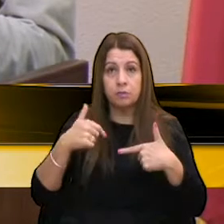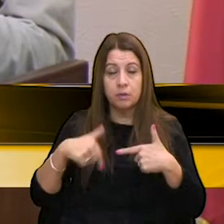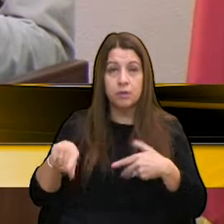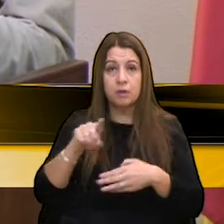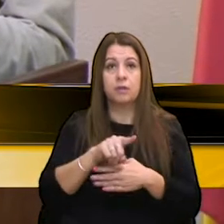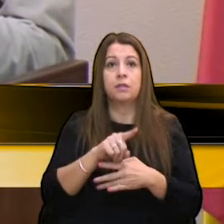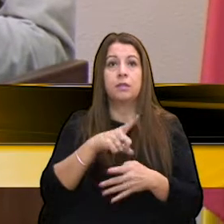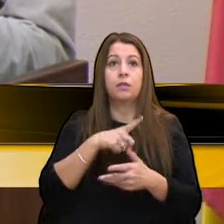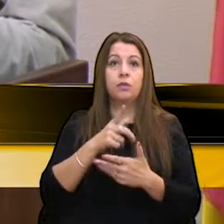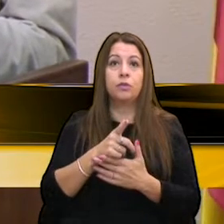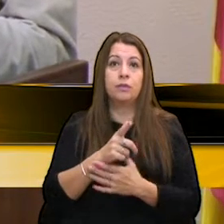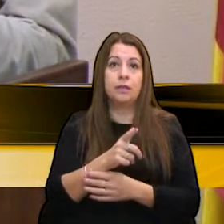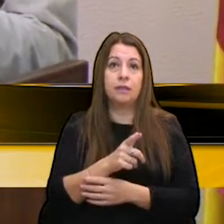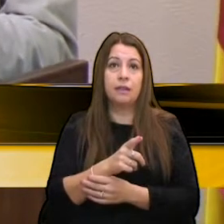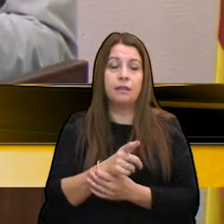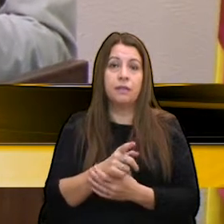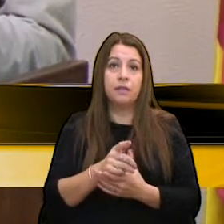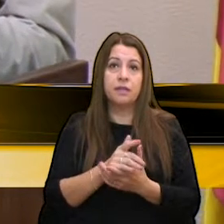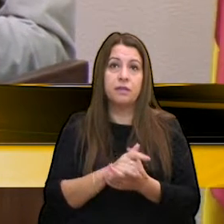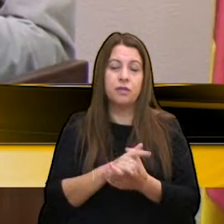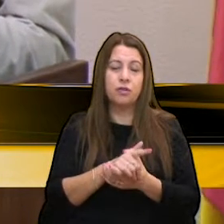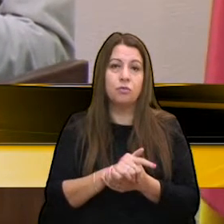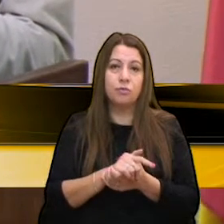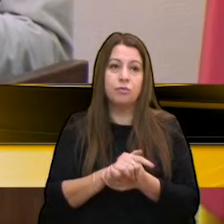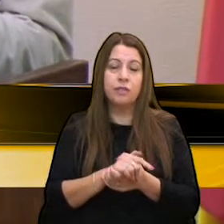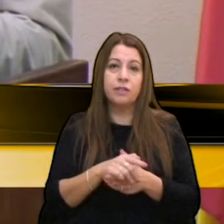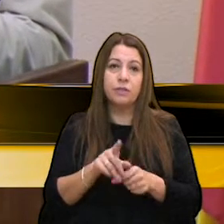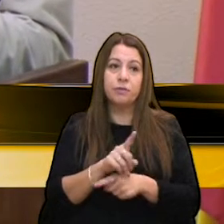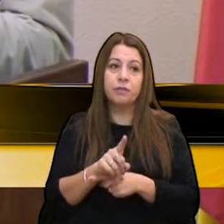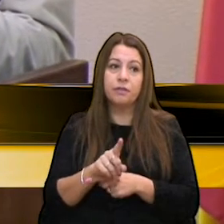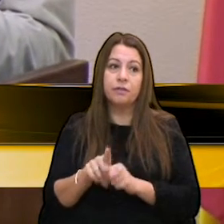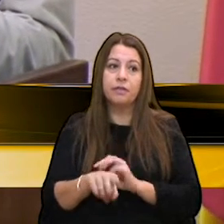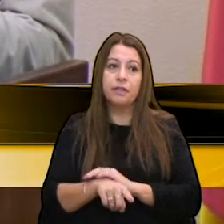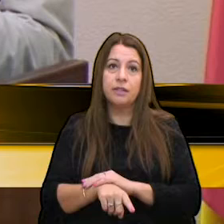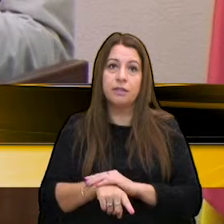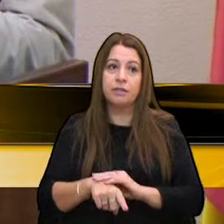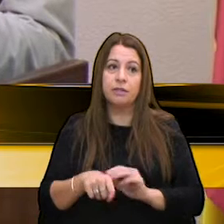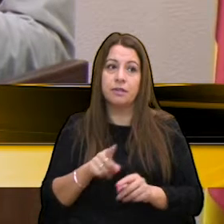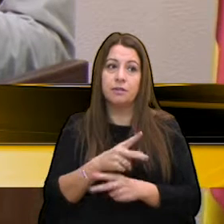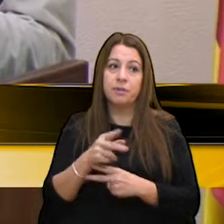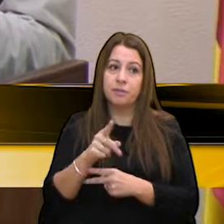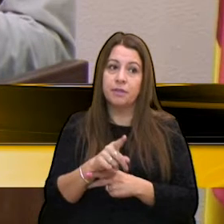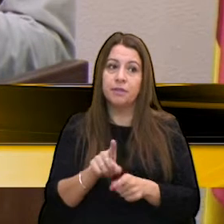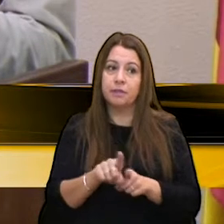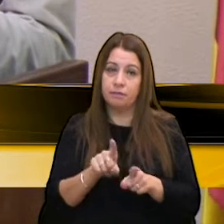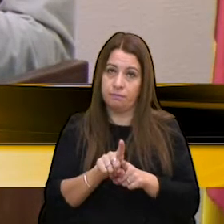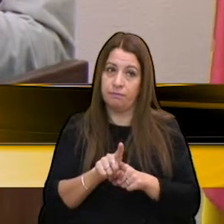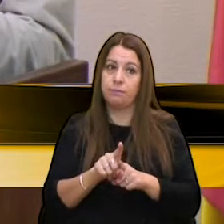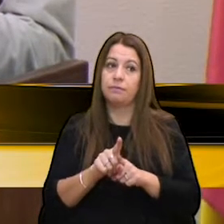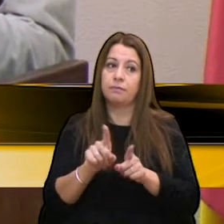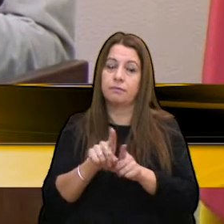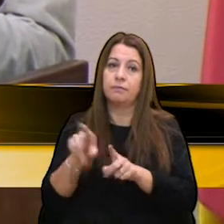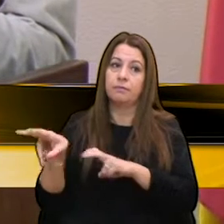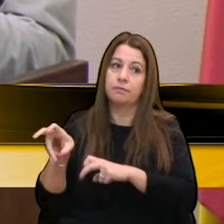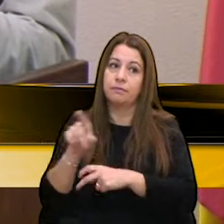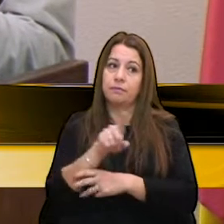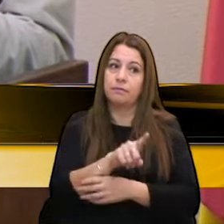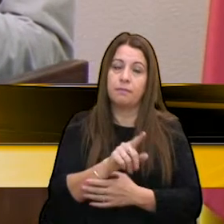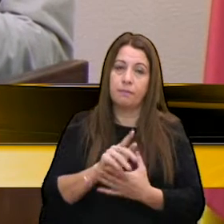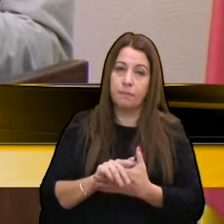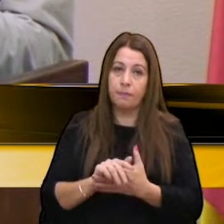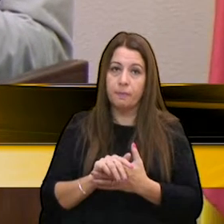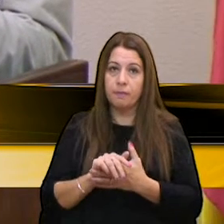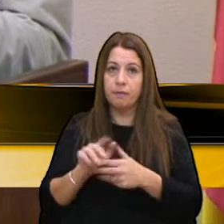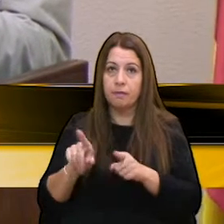que essa propriedade gera. Deste modo, quando mais propriedades rurais estiverem